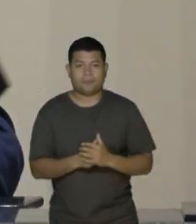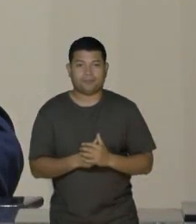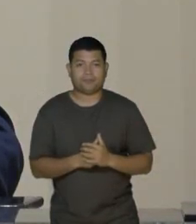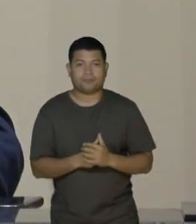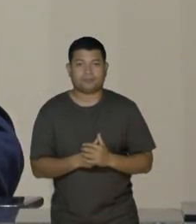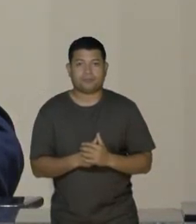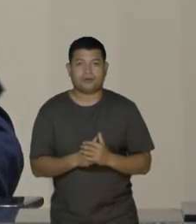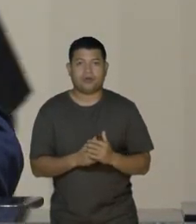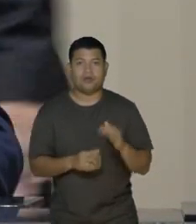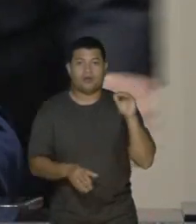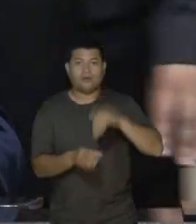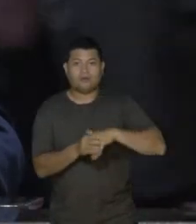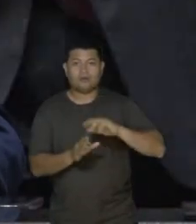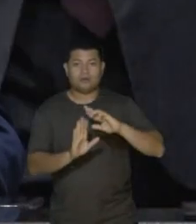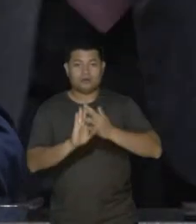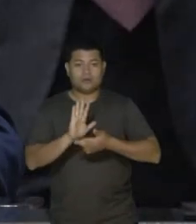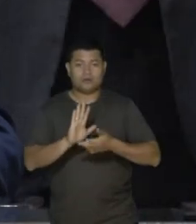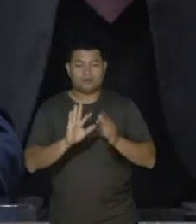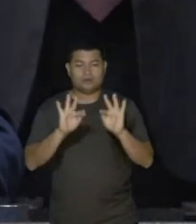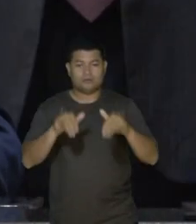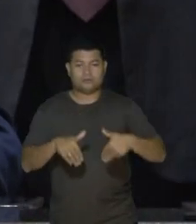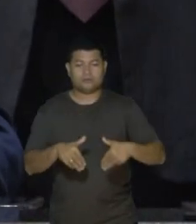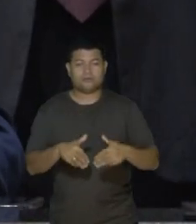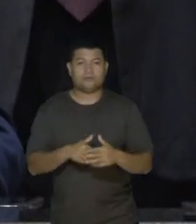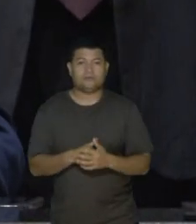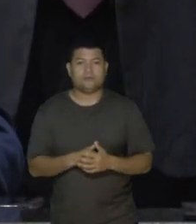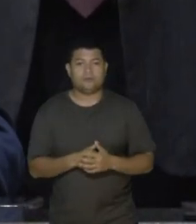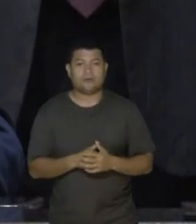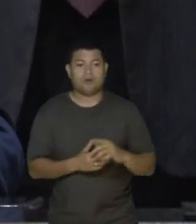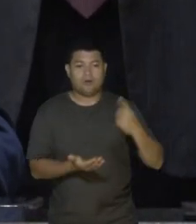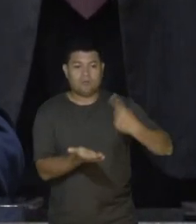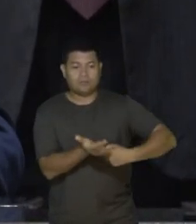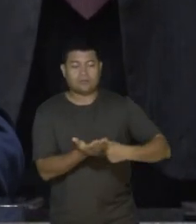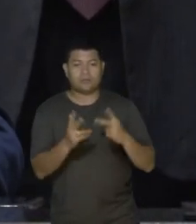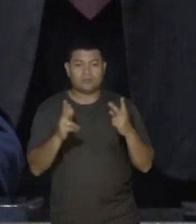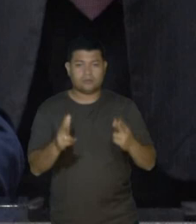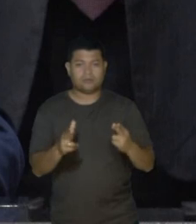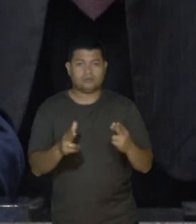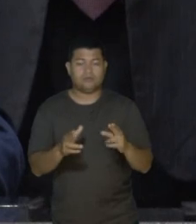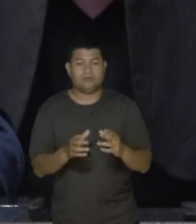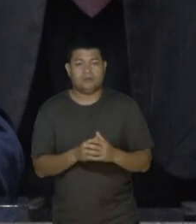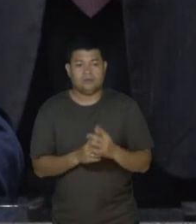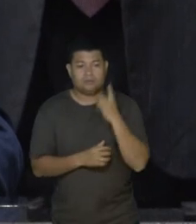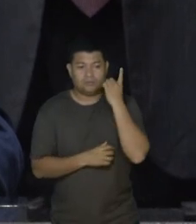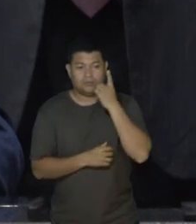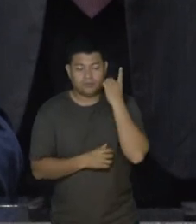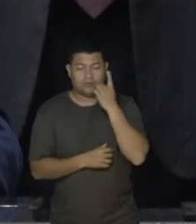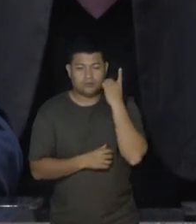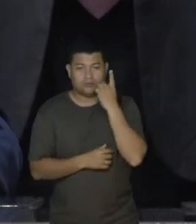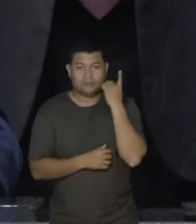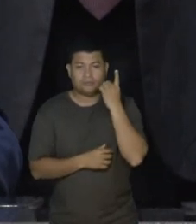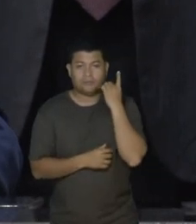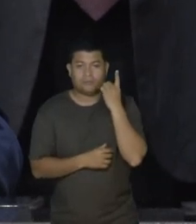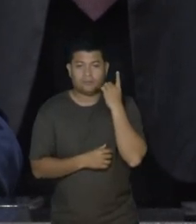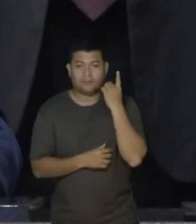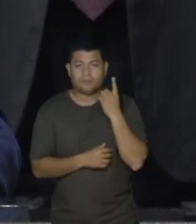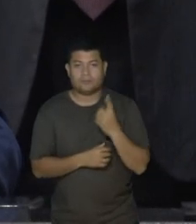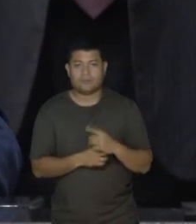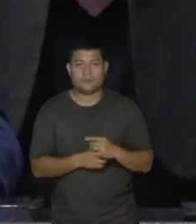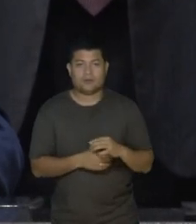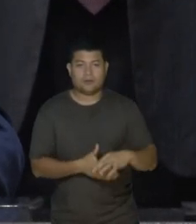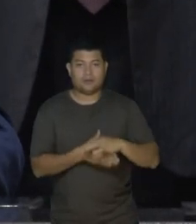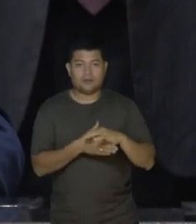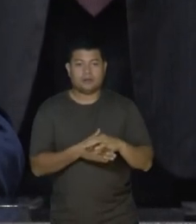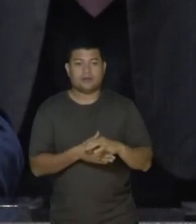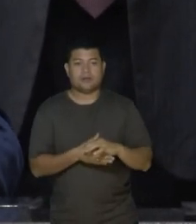para a votação de redação final, conforme acordo entre deputados e liderança, que repete-se a